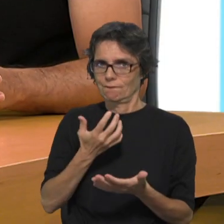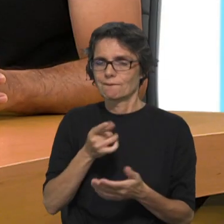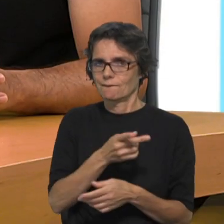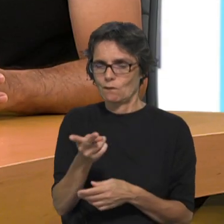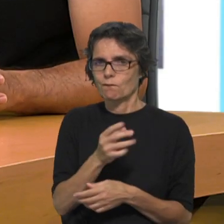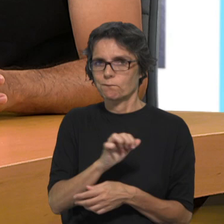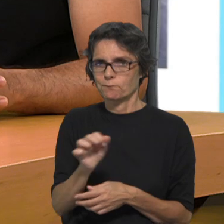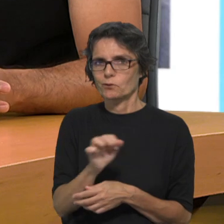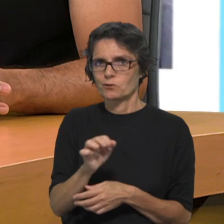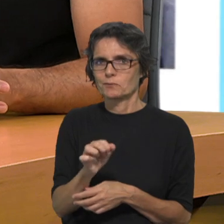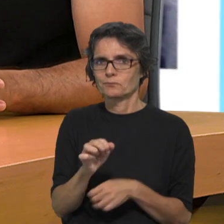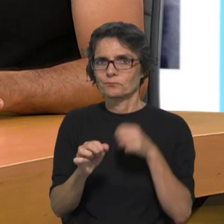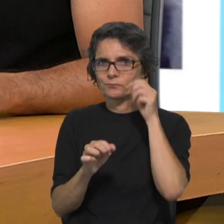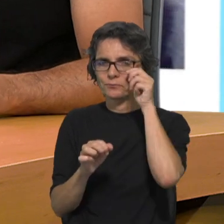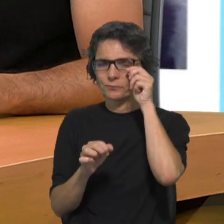esta